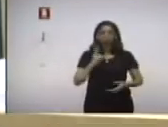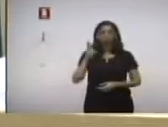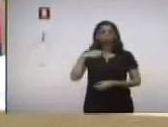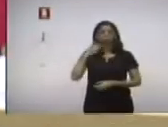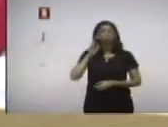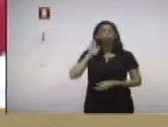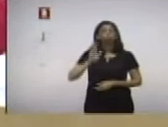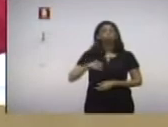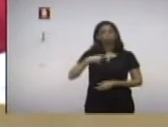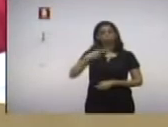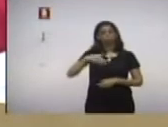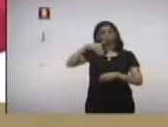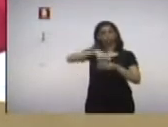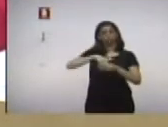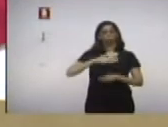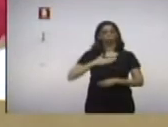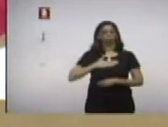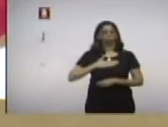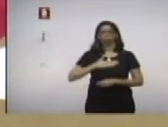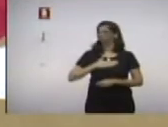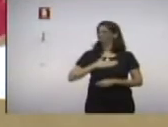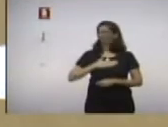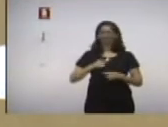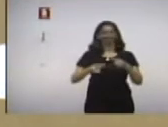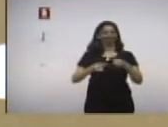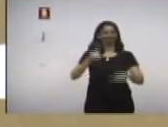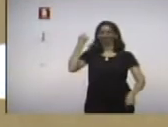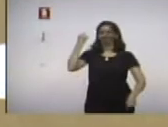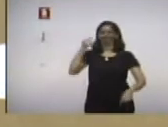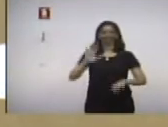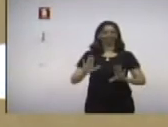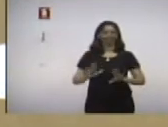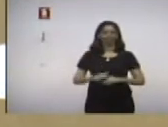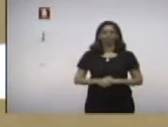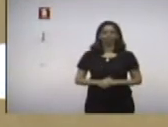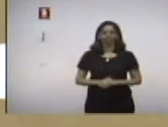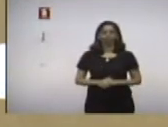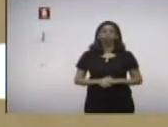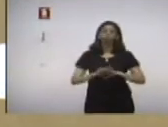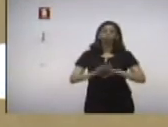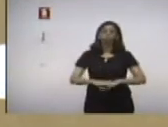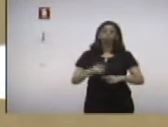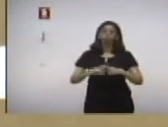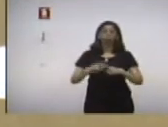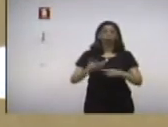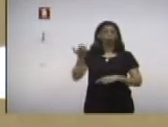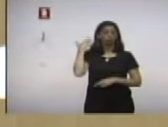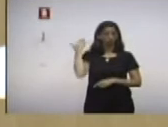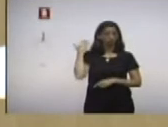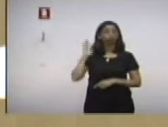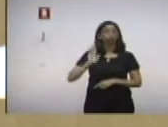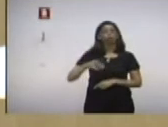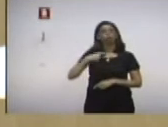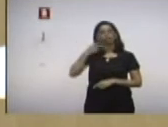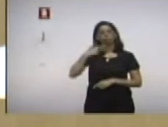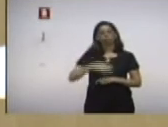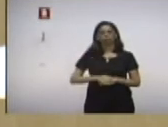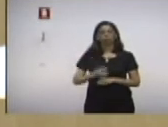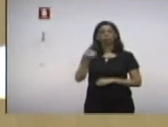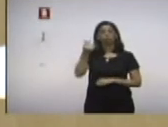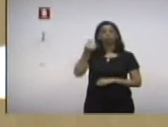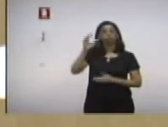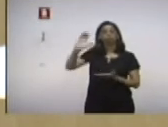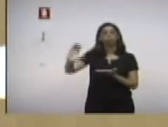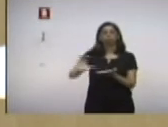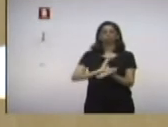já vou adiantar meu voto desfavorável porque Como disse no início a dotação